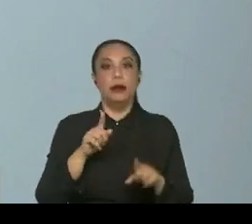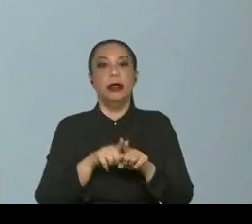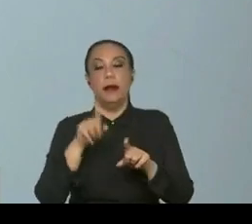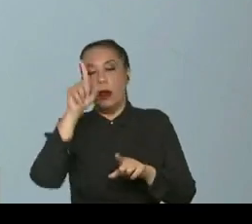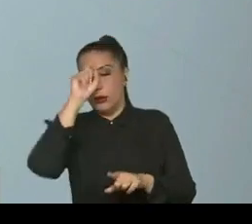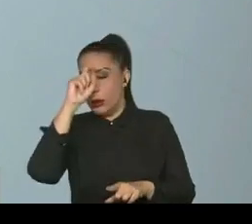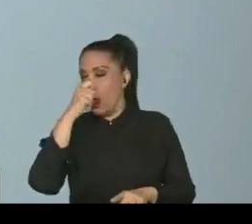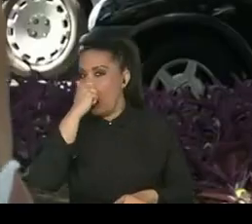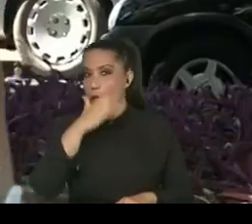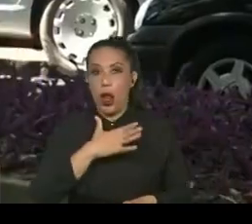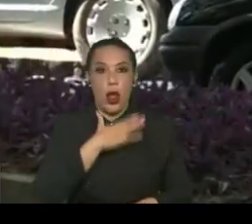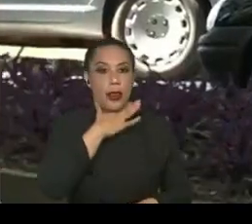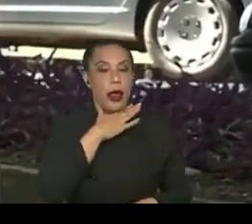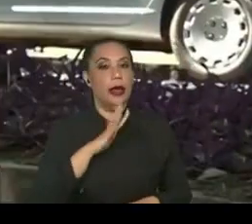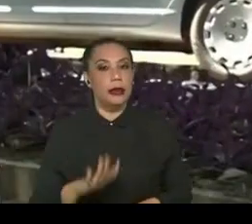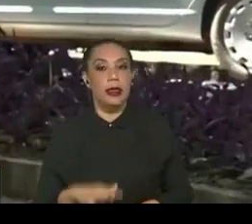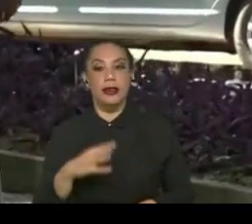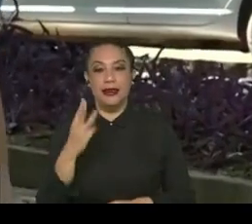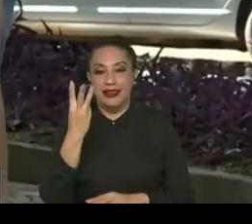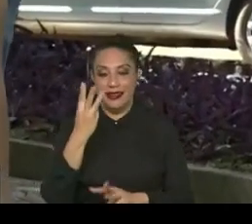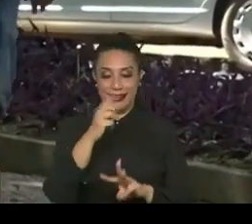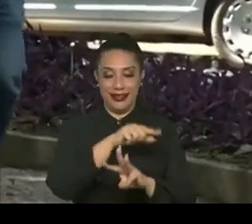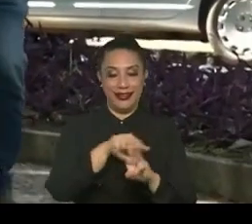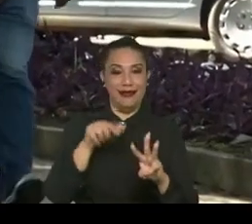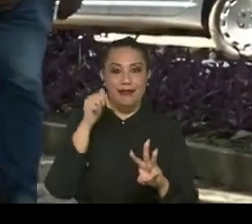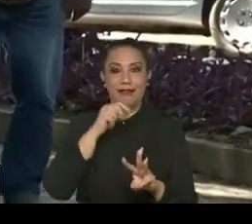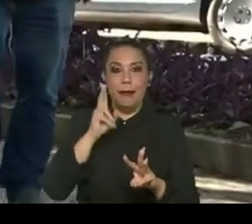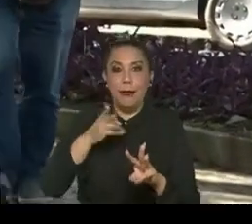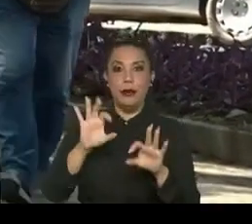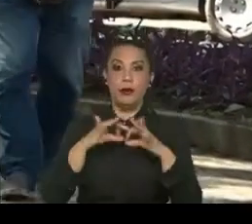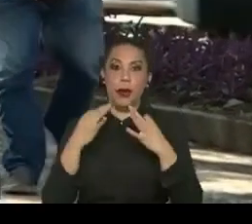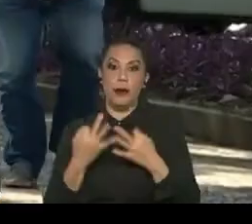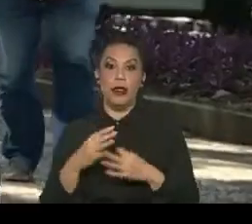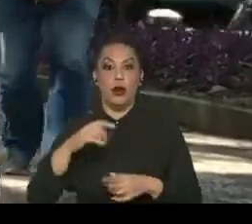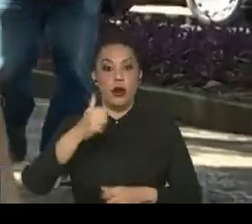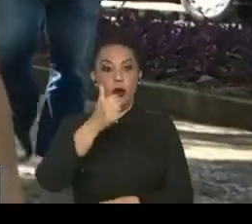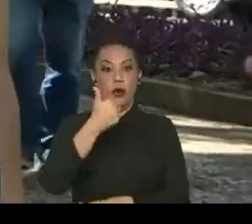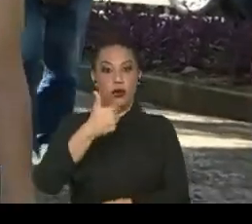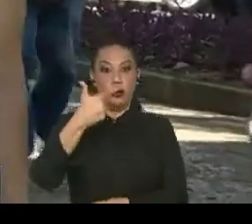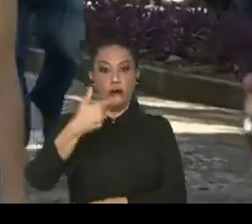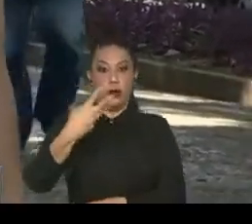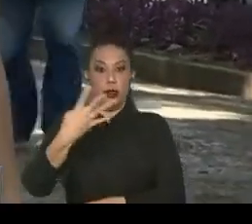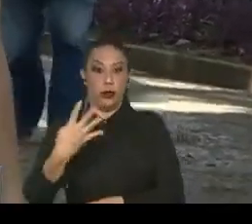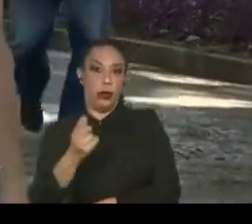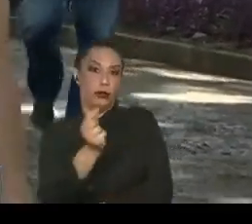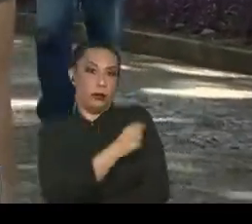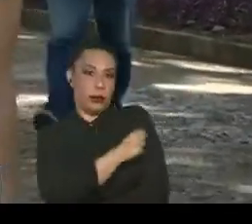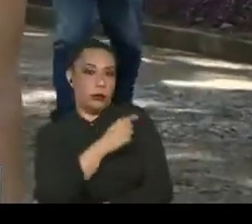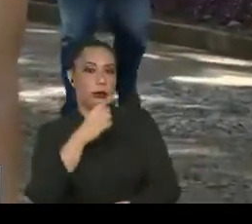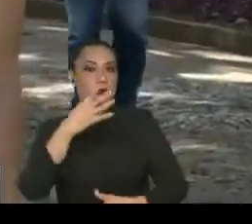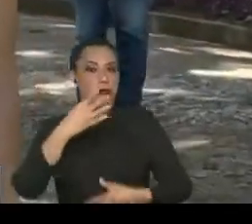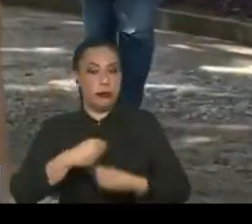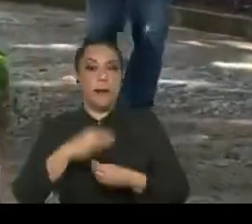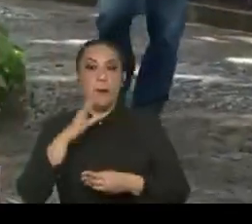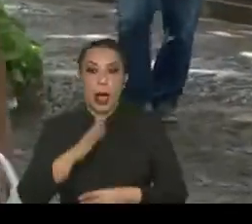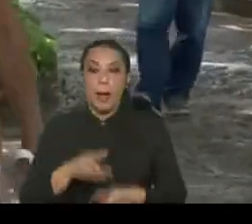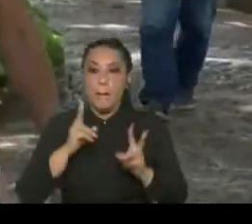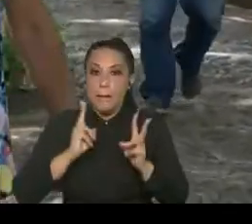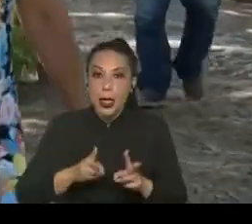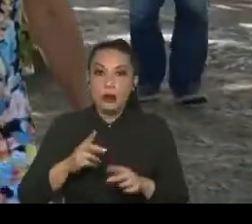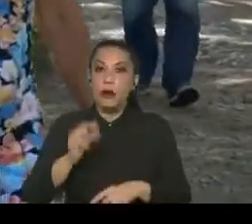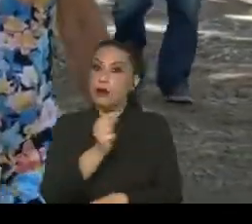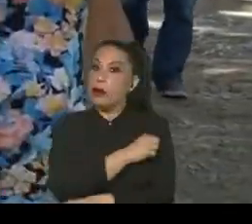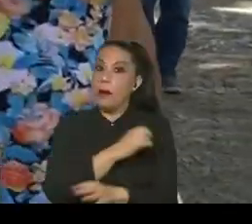estão lotadas. Essas 3 mulheres da mesma família tomaram as 4 doses contra a Covid-19. Mas mesmo